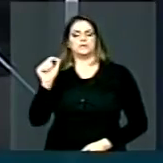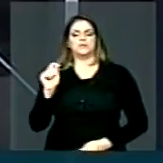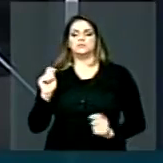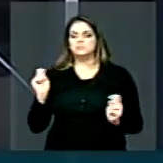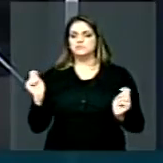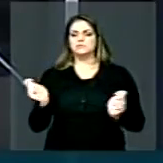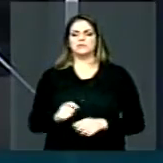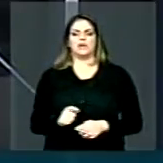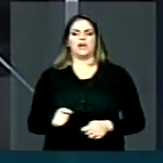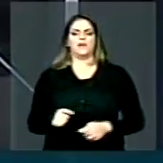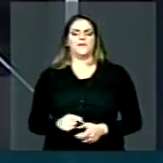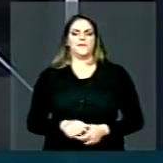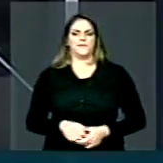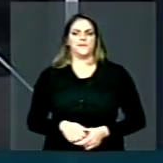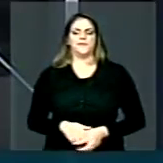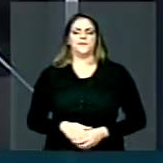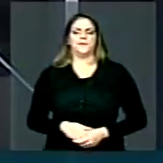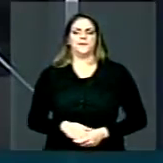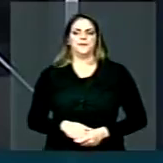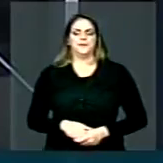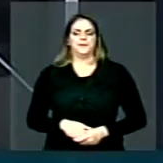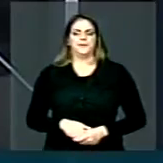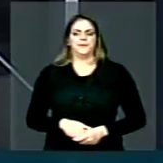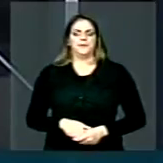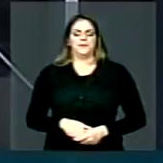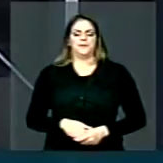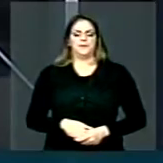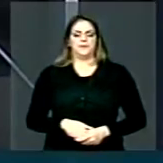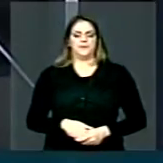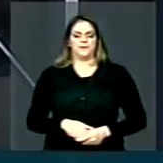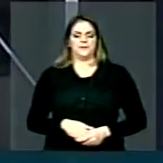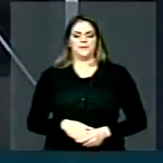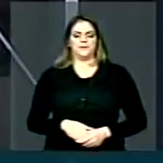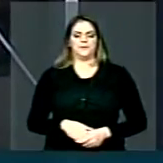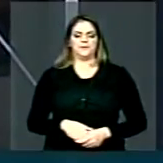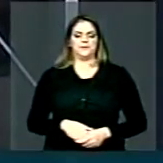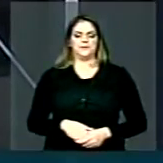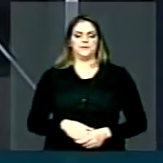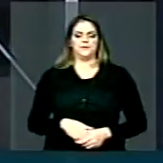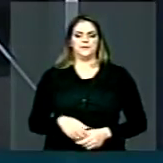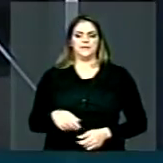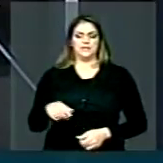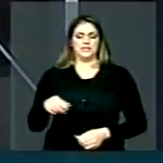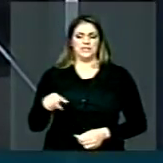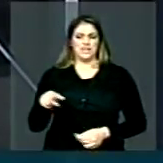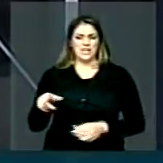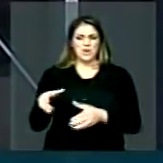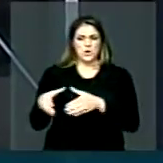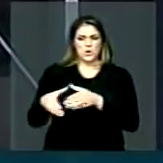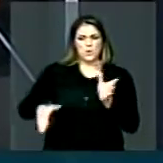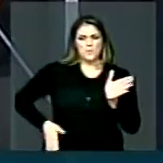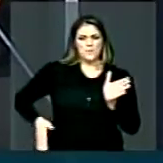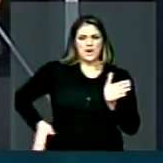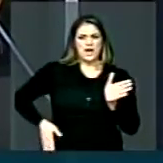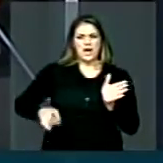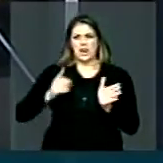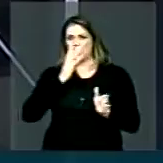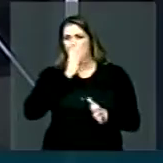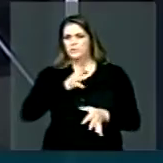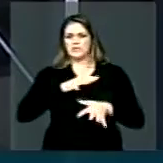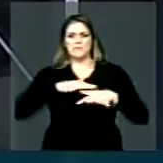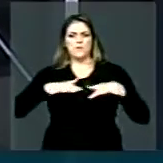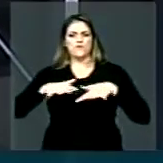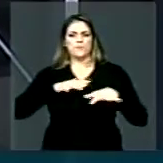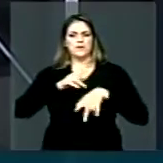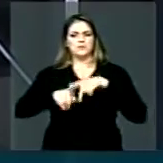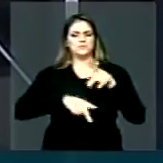possível que através deles se tenta criminalizar os movimentos sociais. E é o que está acontecendo aqui no Congresso Nacional,